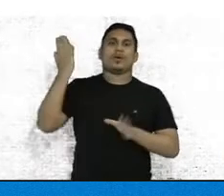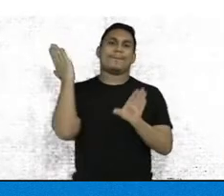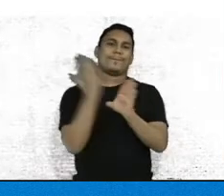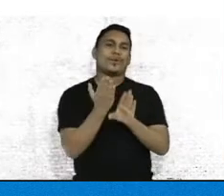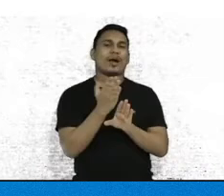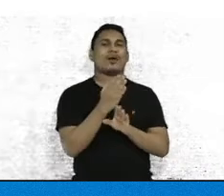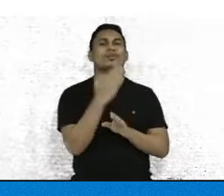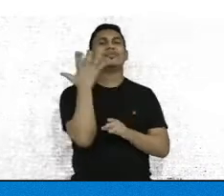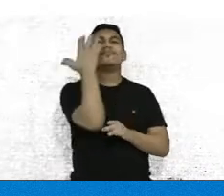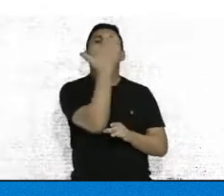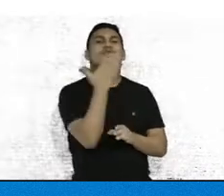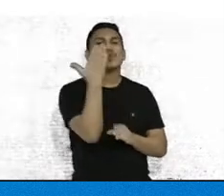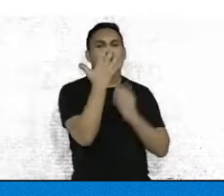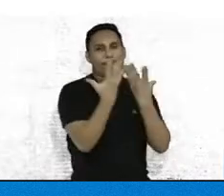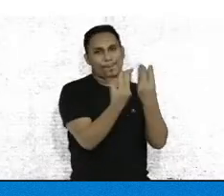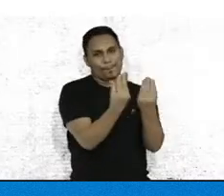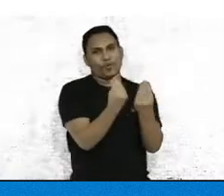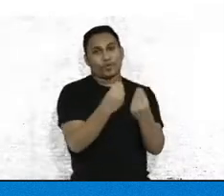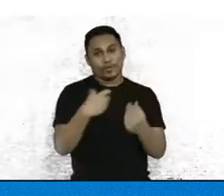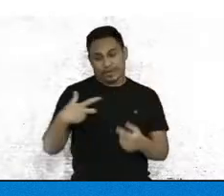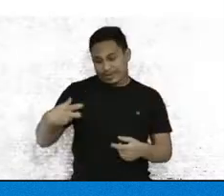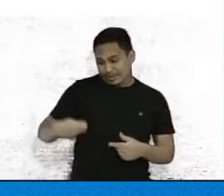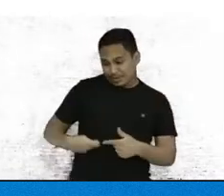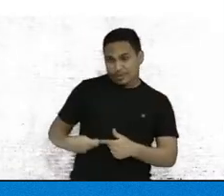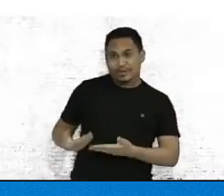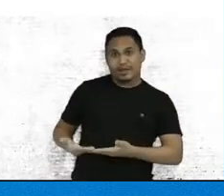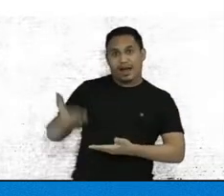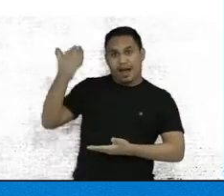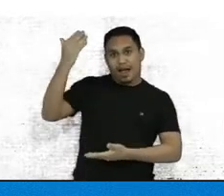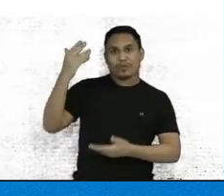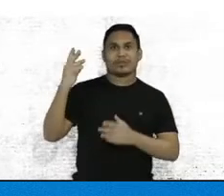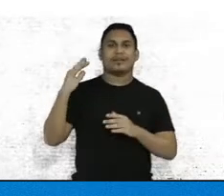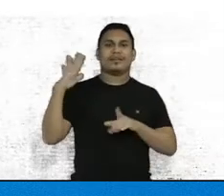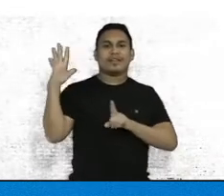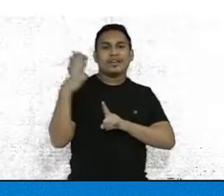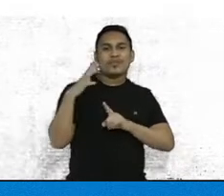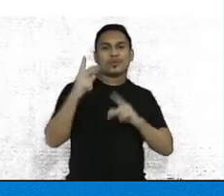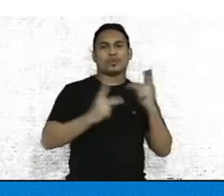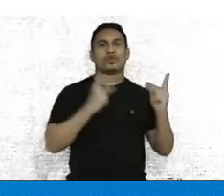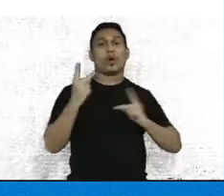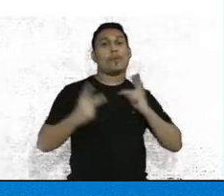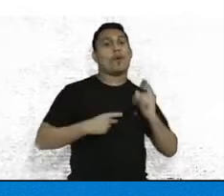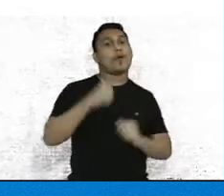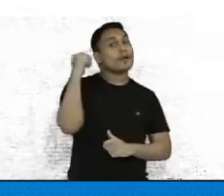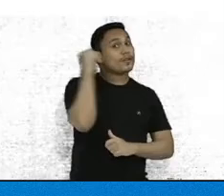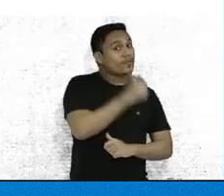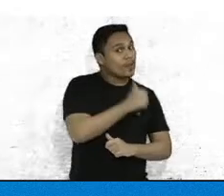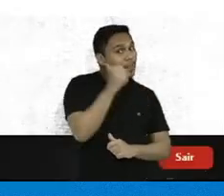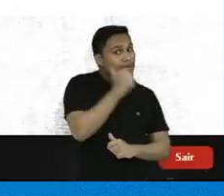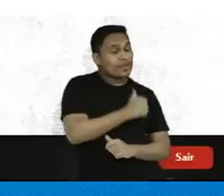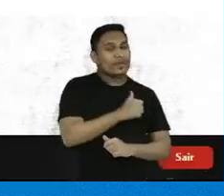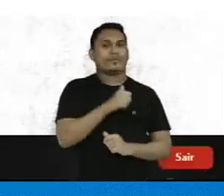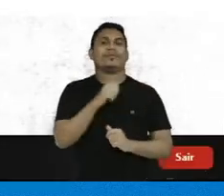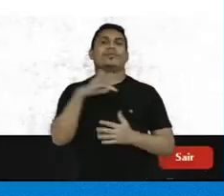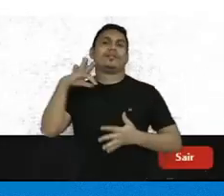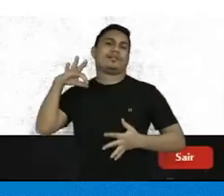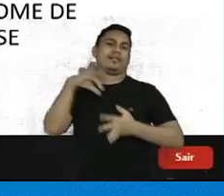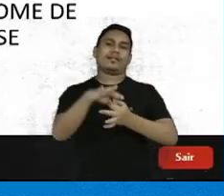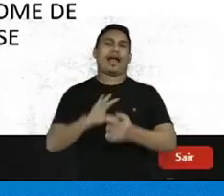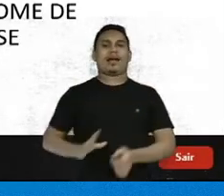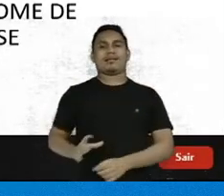alta interfere com os nossos hormônios femininos e está associado com maior risco de câncer de mama,